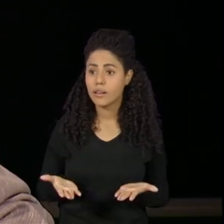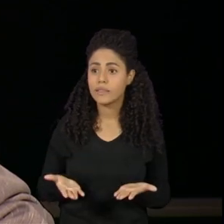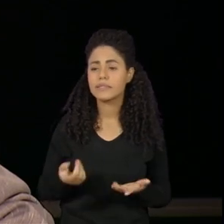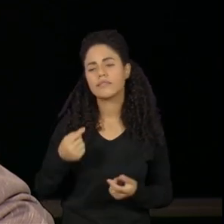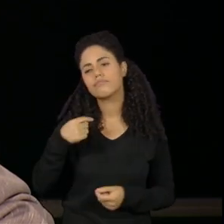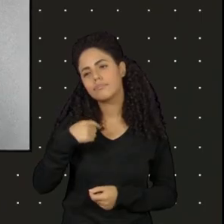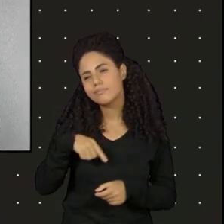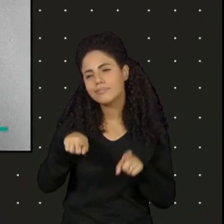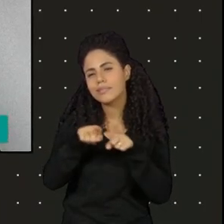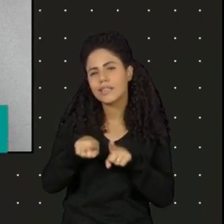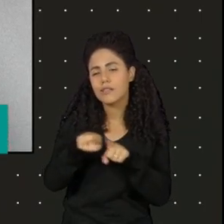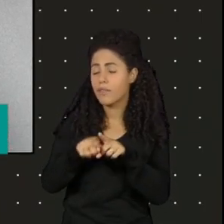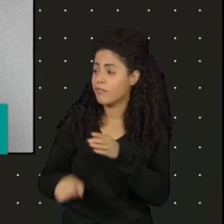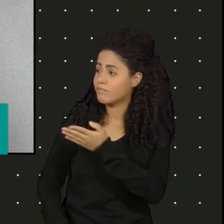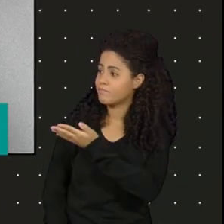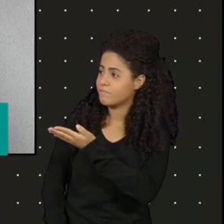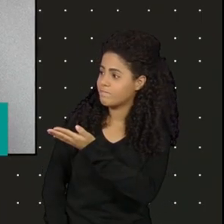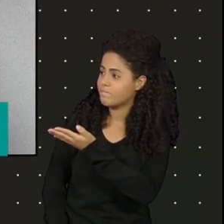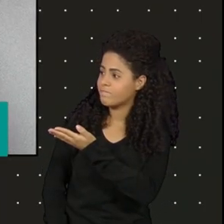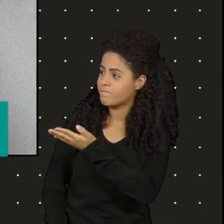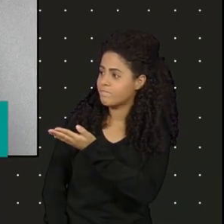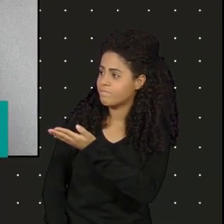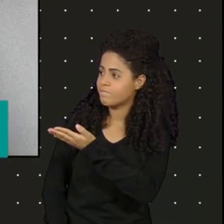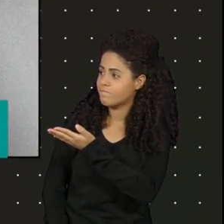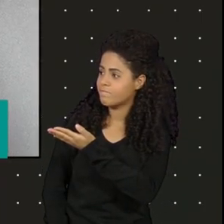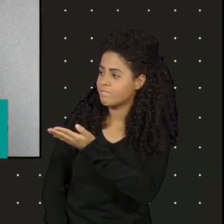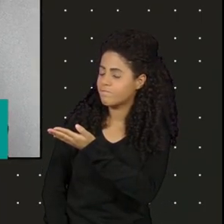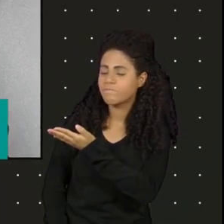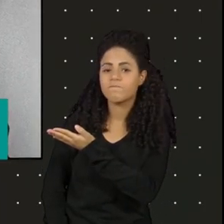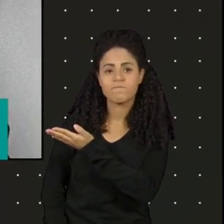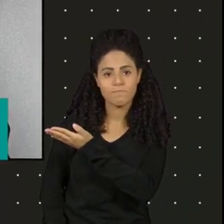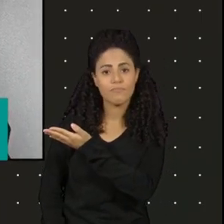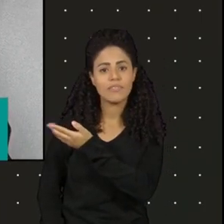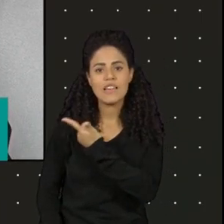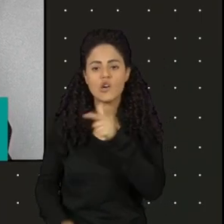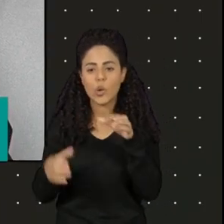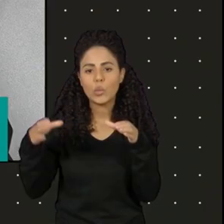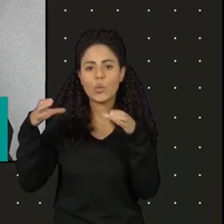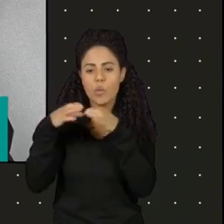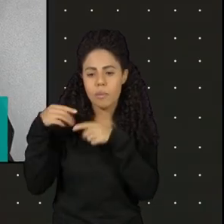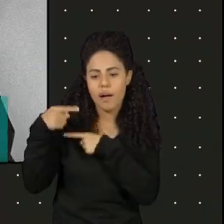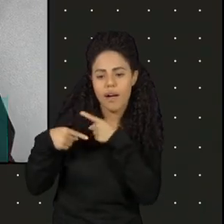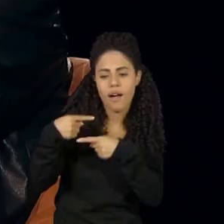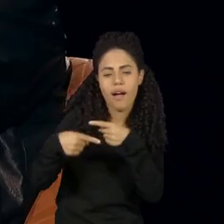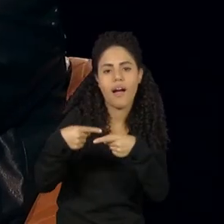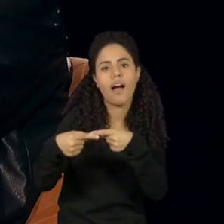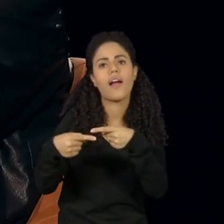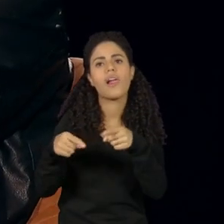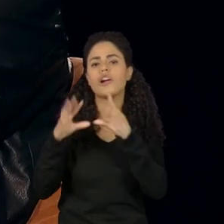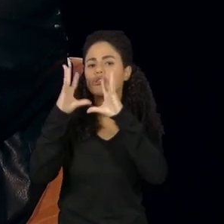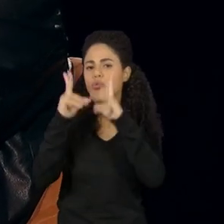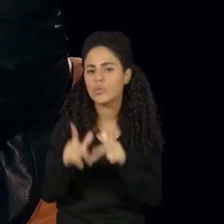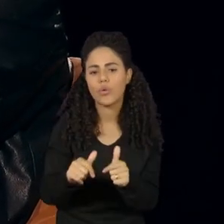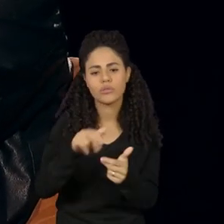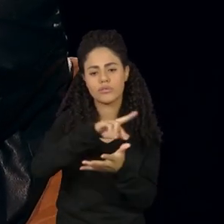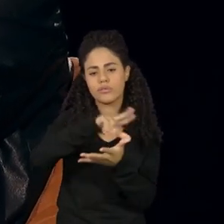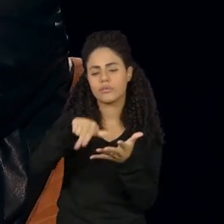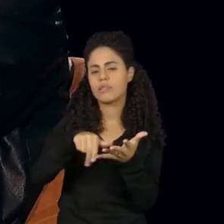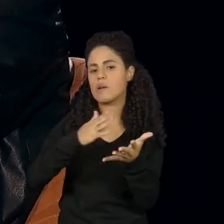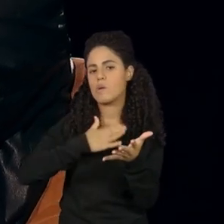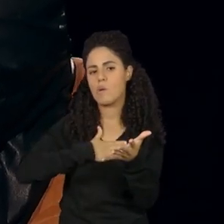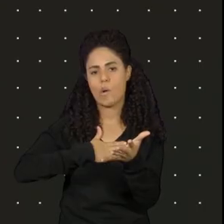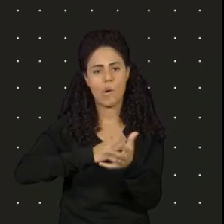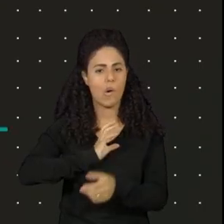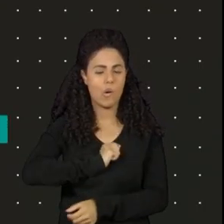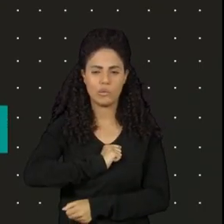que não é exatamente Beat, né? O Bukowski já vem depois. Mas da turma da geração Beat é o Kerouac. Sim. Eu tenho todos os livros. E